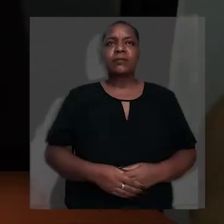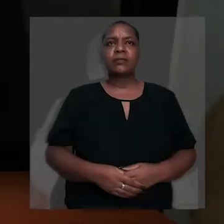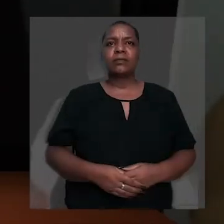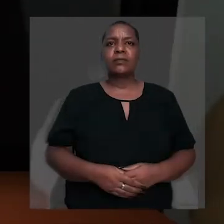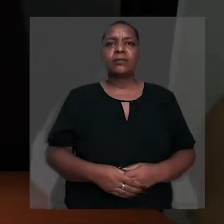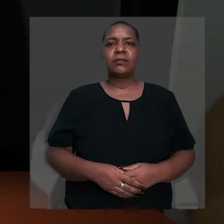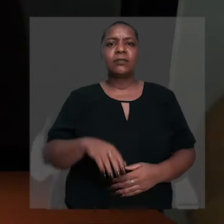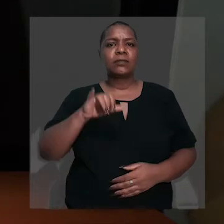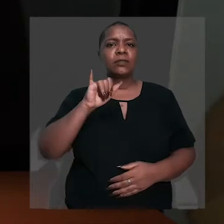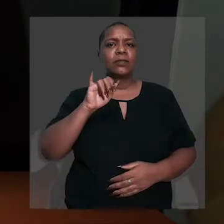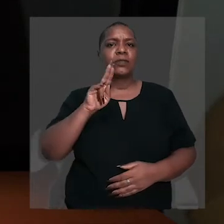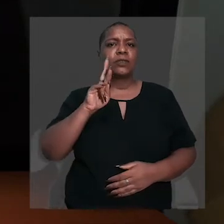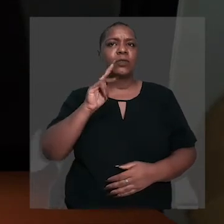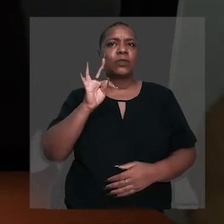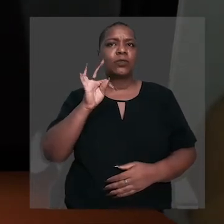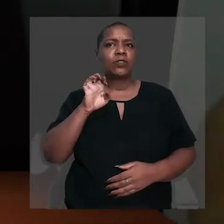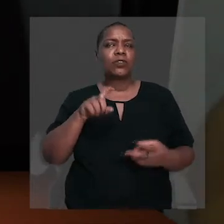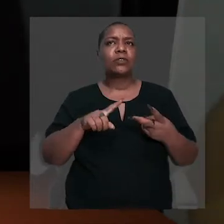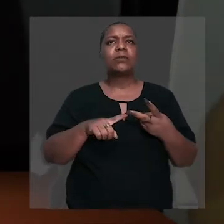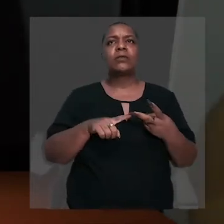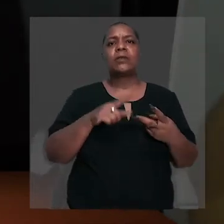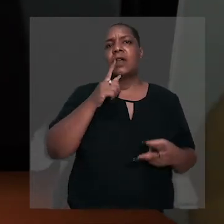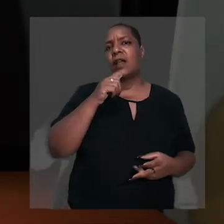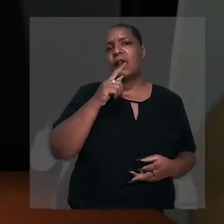Eu vejo água.